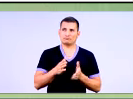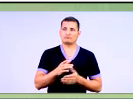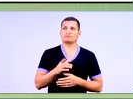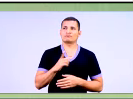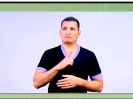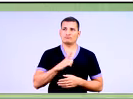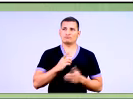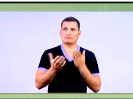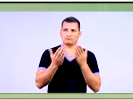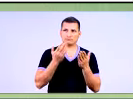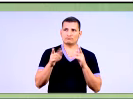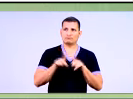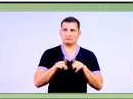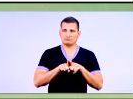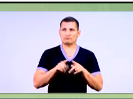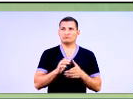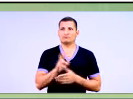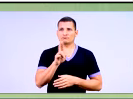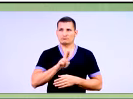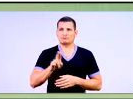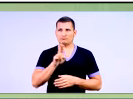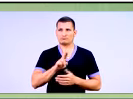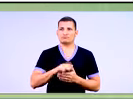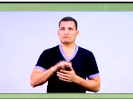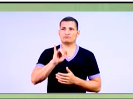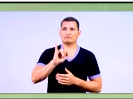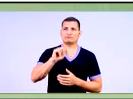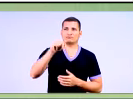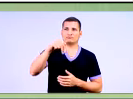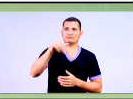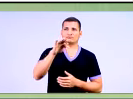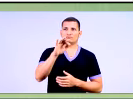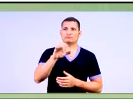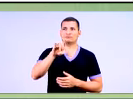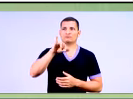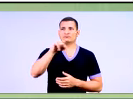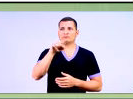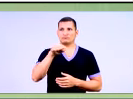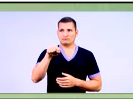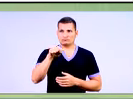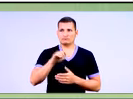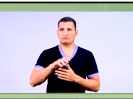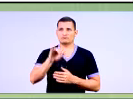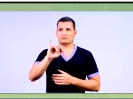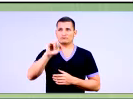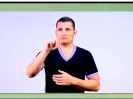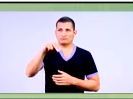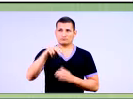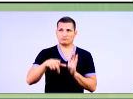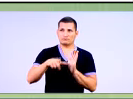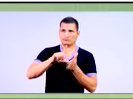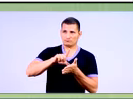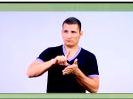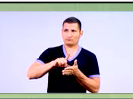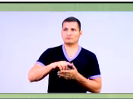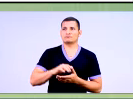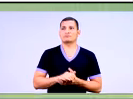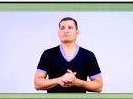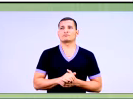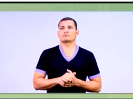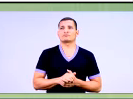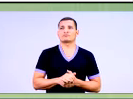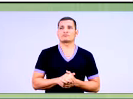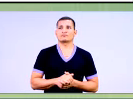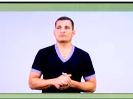essa utilização. No caso de infeliz, né, o in, antes do feliz, feliz é o núcleo, é